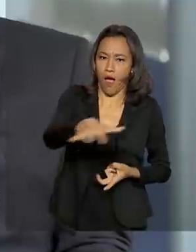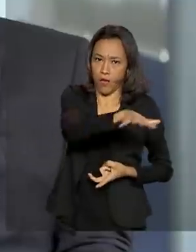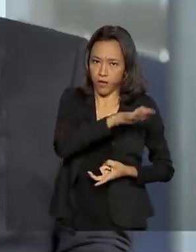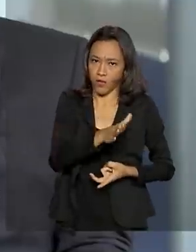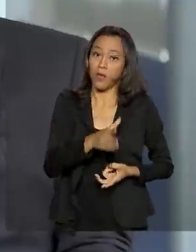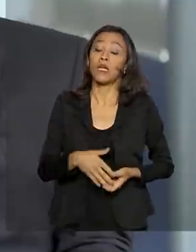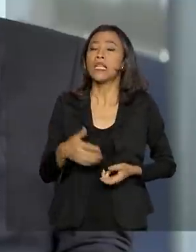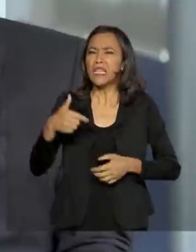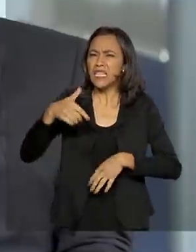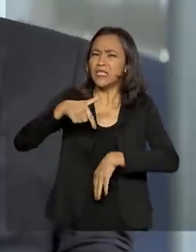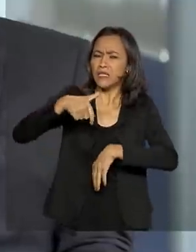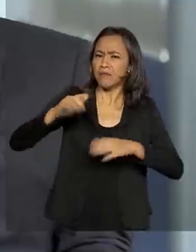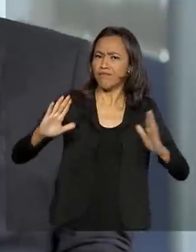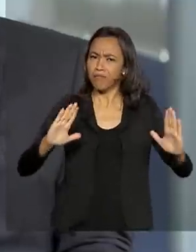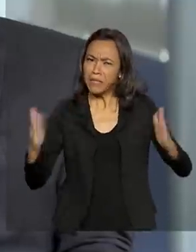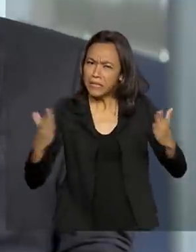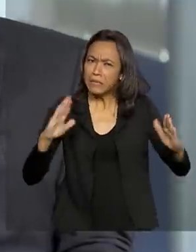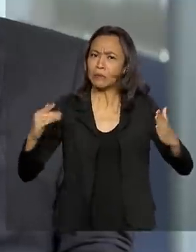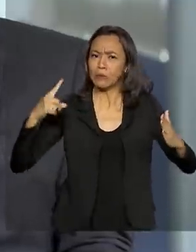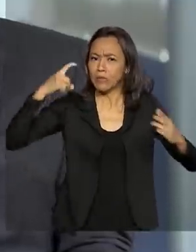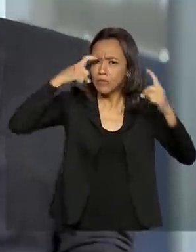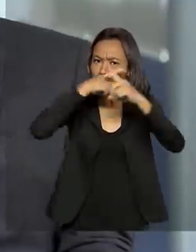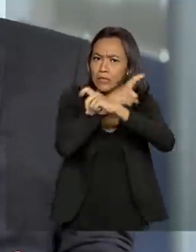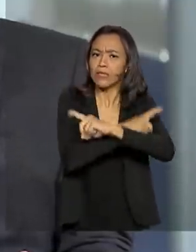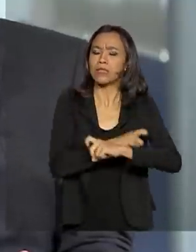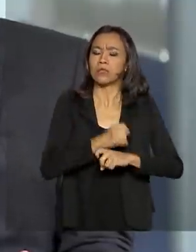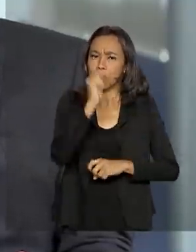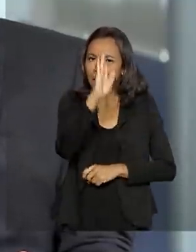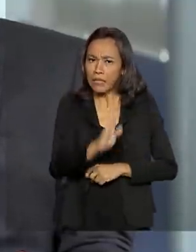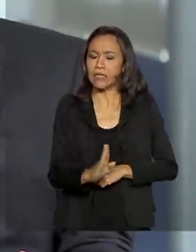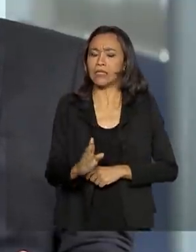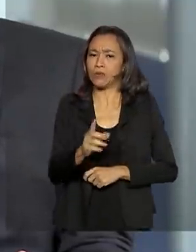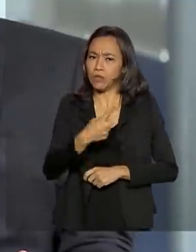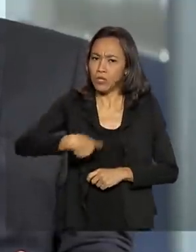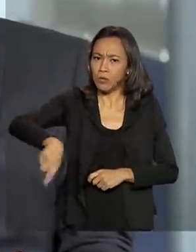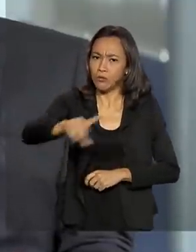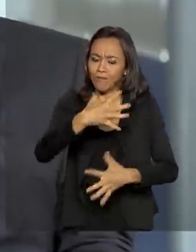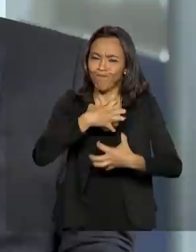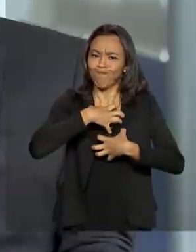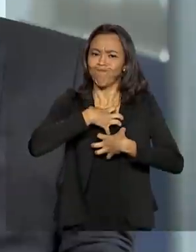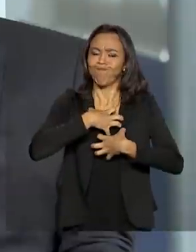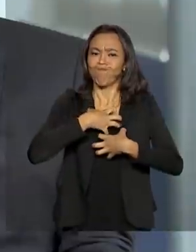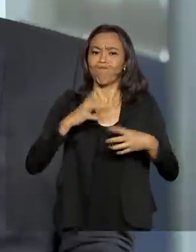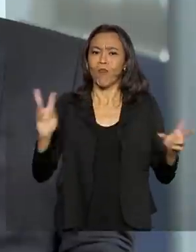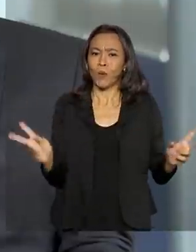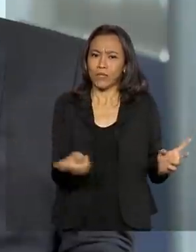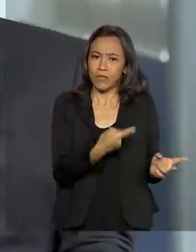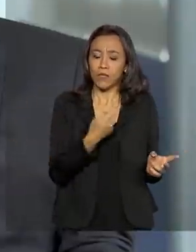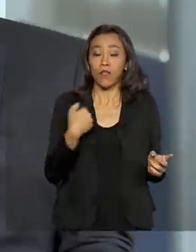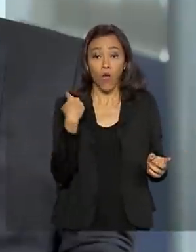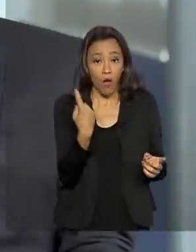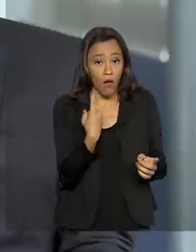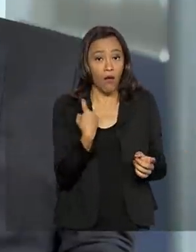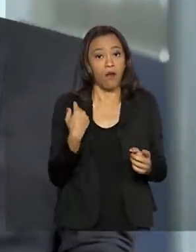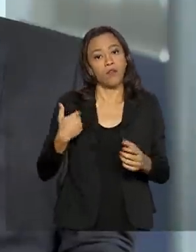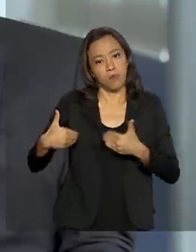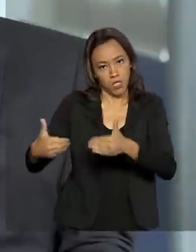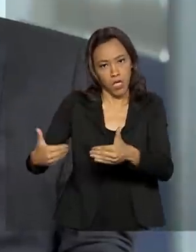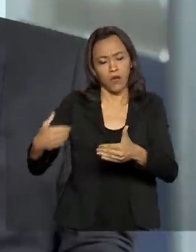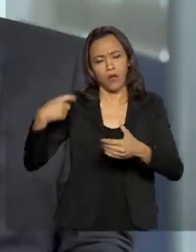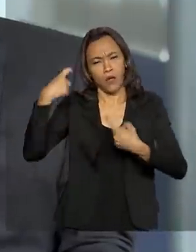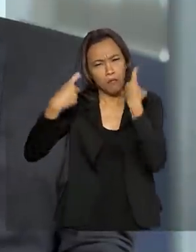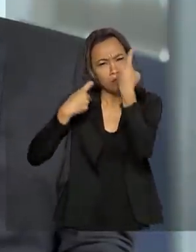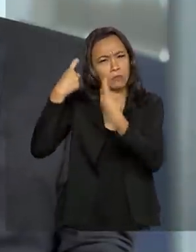nesse momento difícil que o Brasil está passando, todos nós estamos passando, nós tivemos uma preocupação muito grande